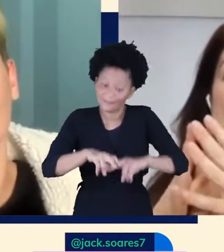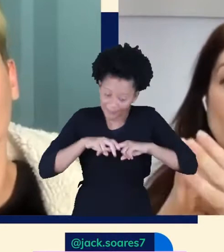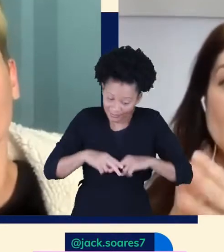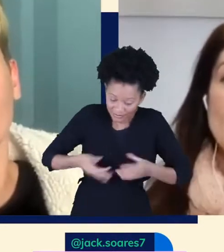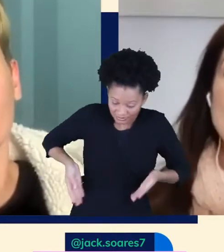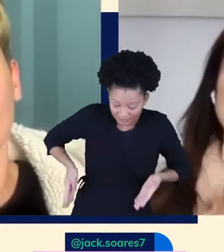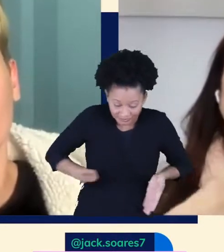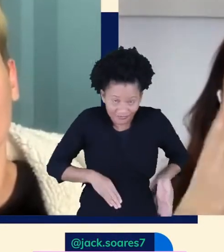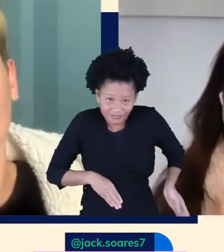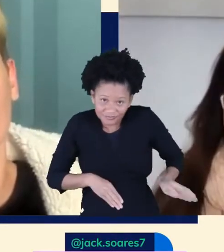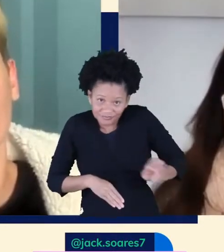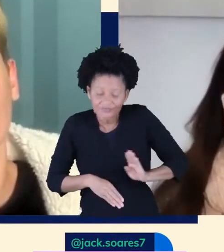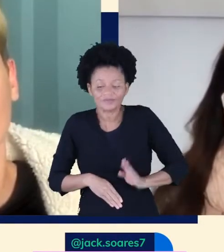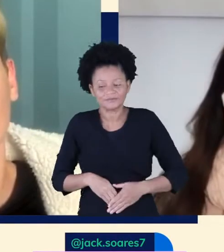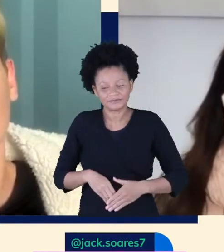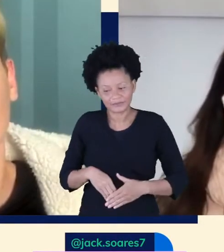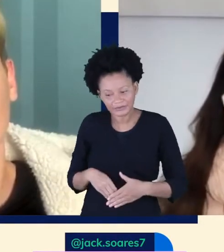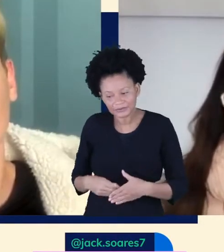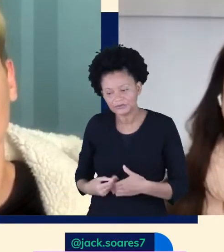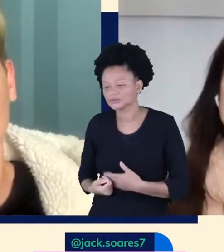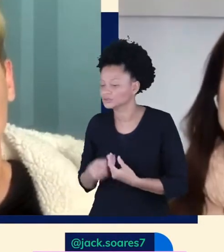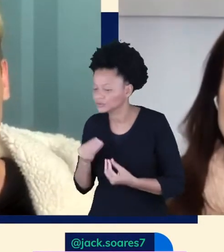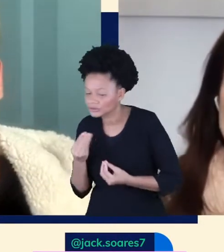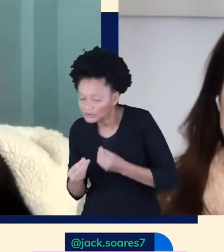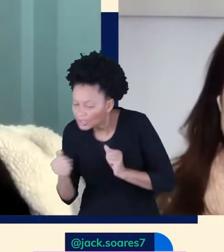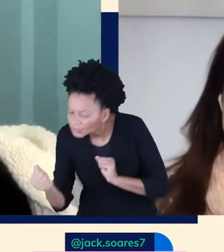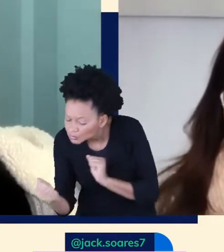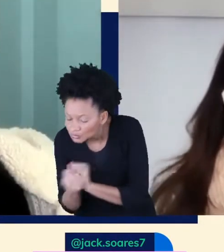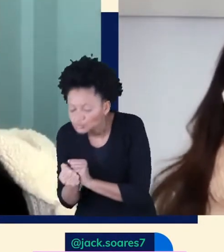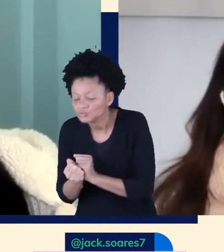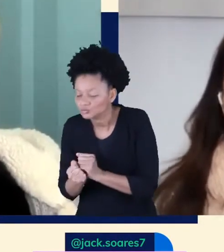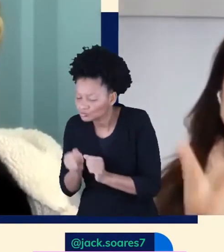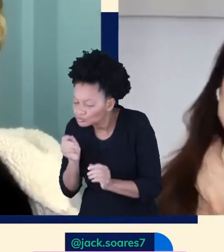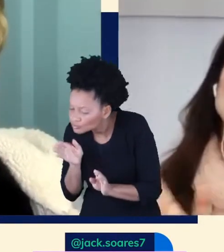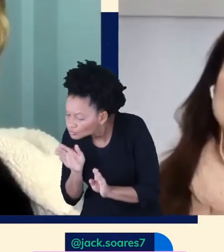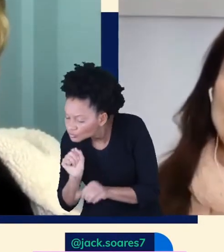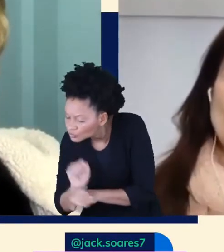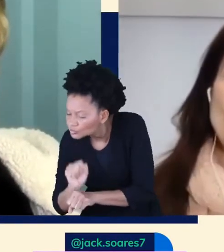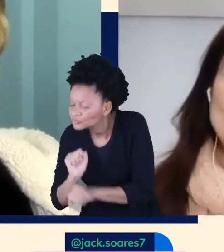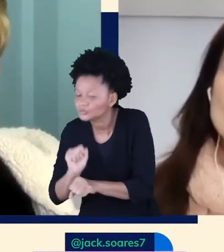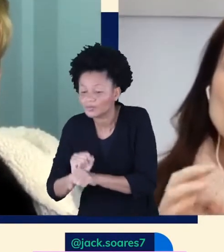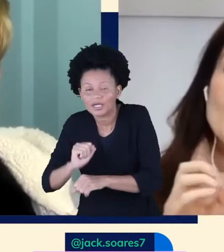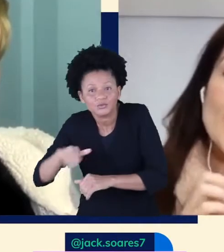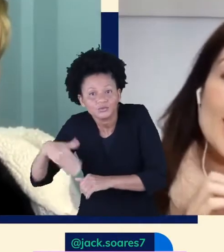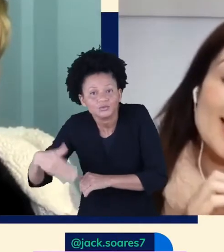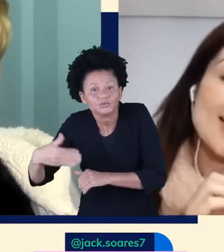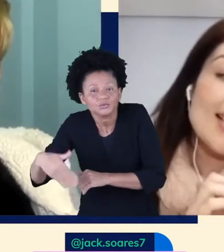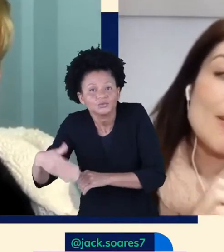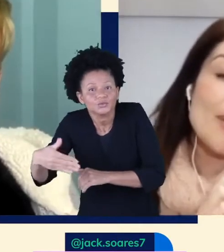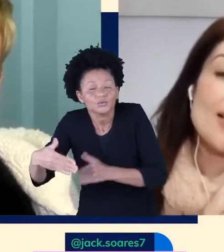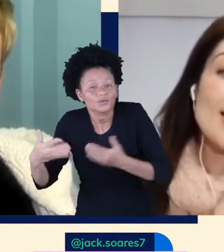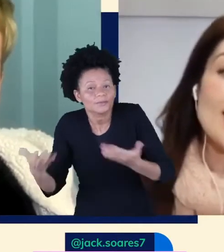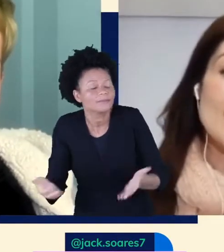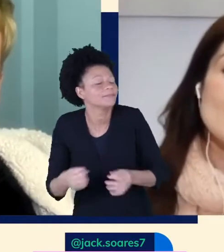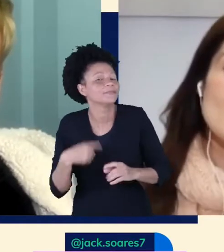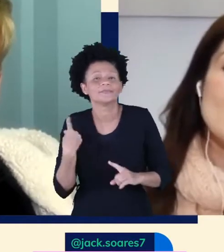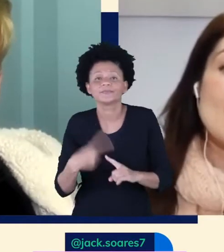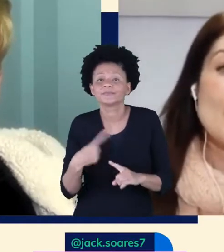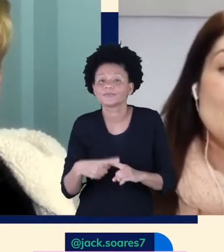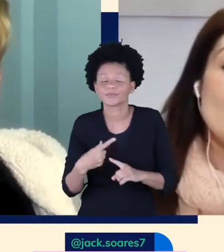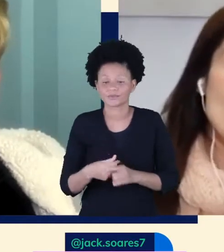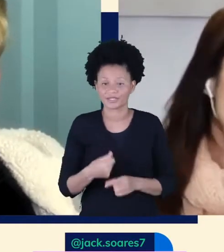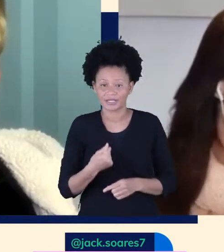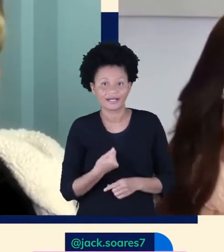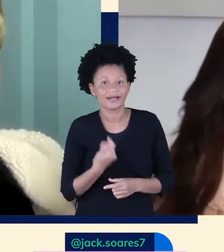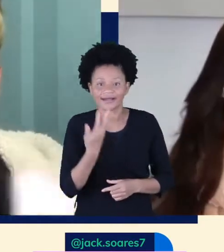Tem que acompanhar a possibilidade da criança, o aprendizado dela e o tempo dela. Então, por que a criança nessa fase ela tem